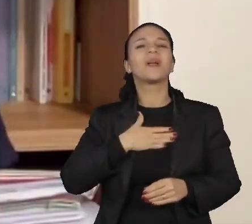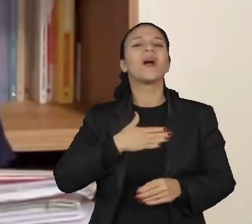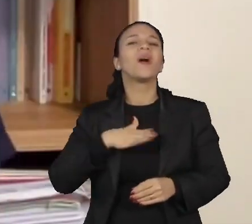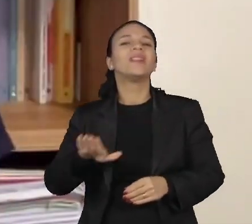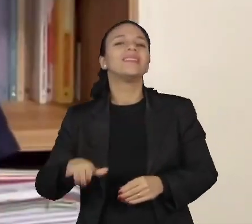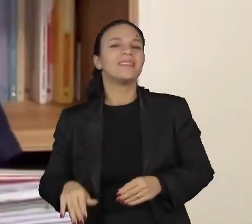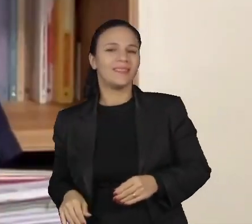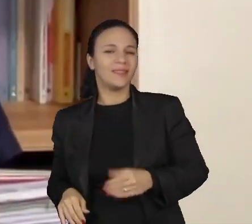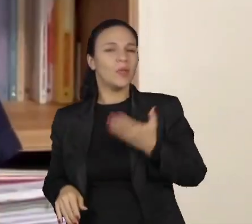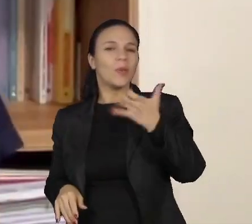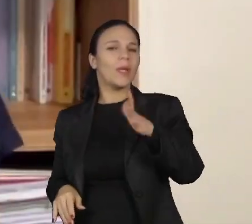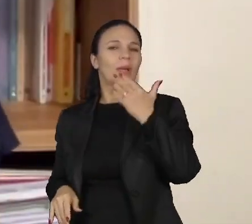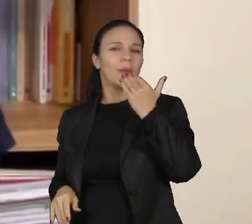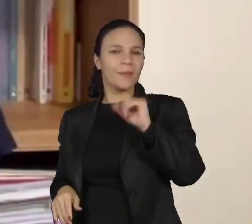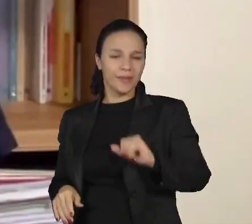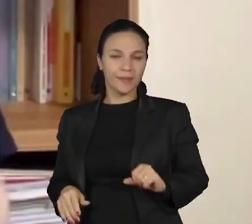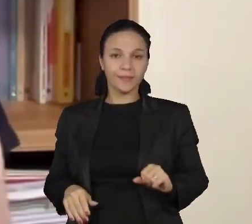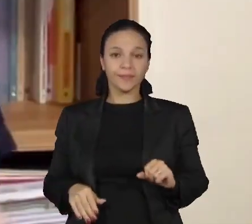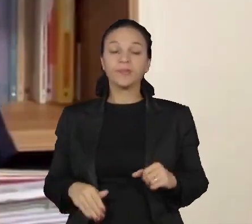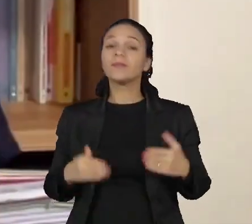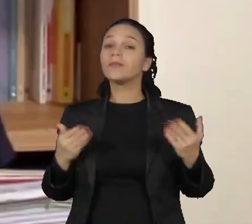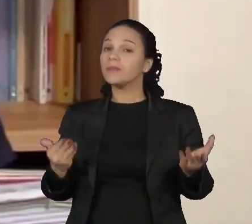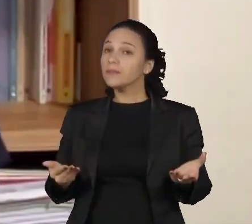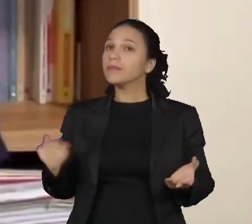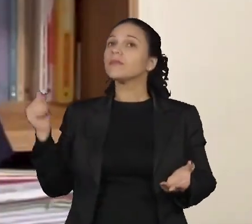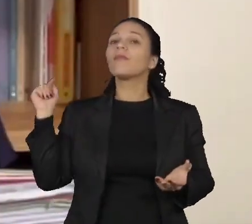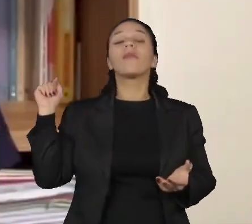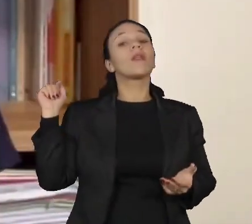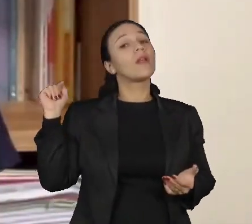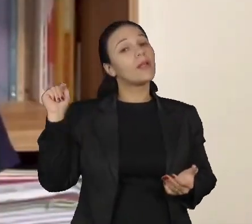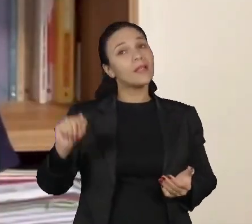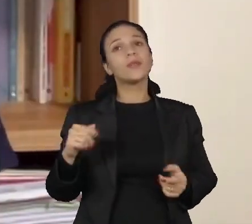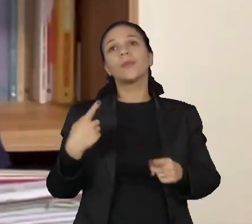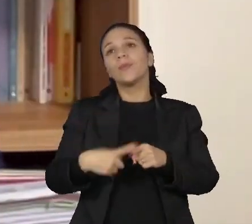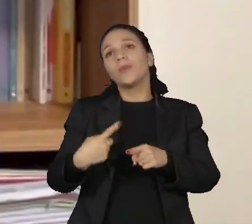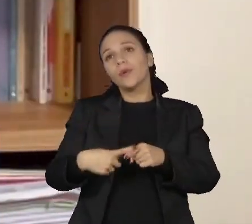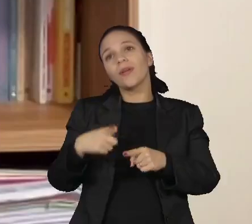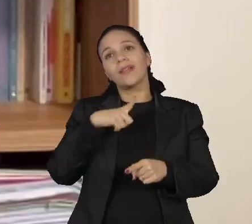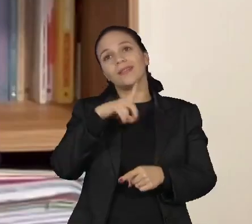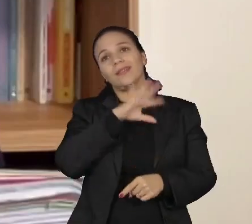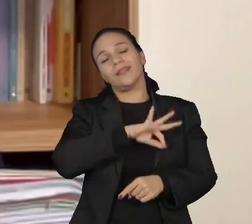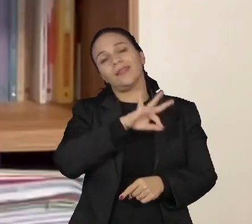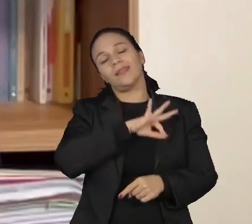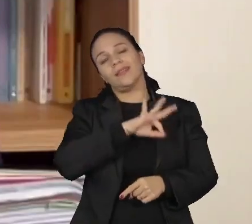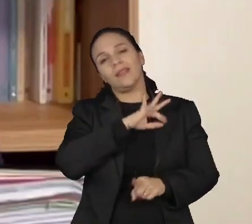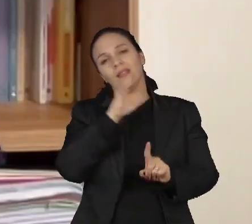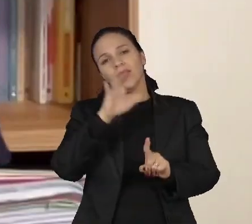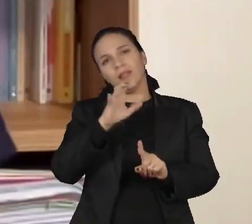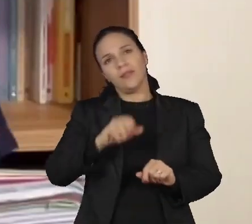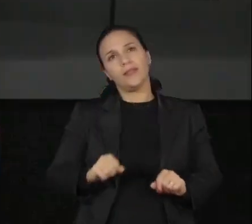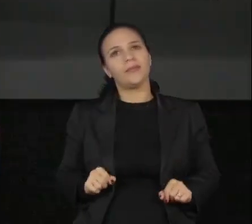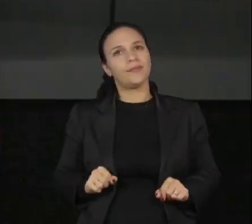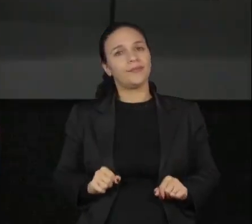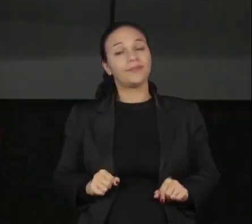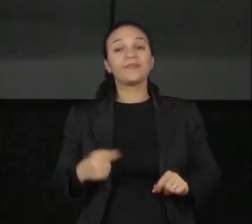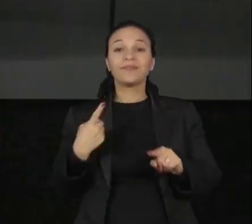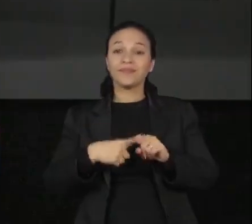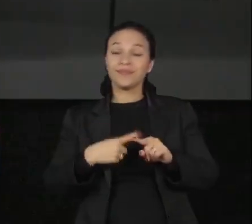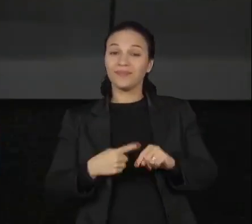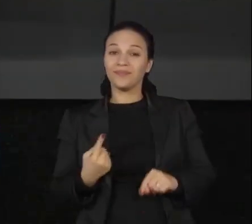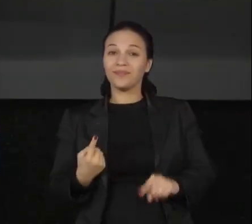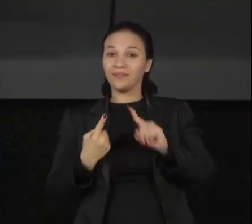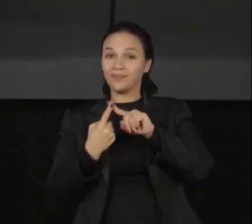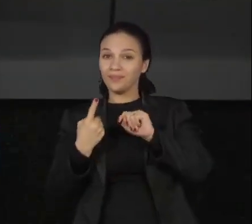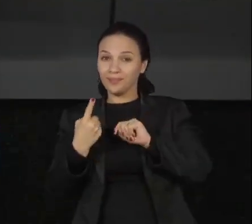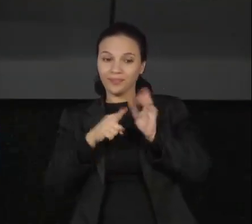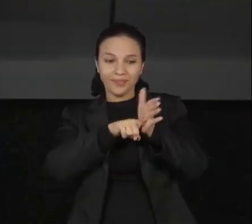de comer esses alimentos. E isso está intimamente vinculado com a renda, acho que por 2 motivos, né? O que as